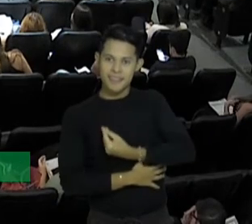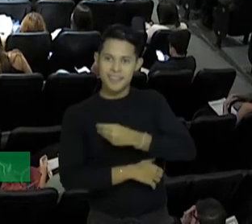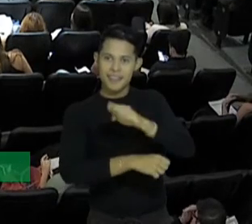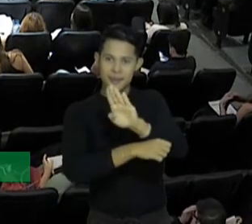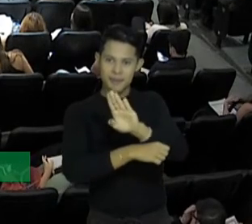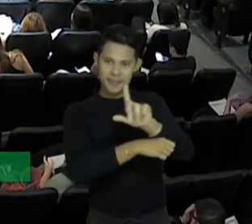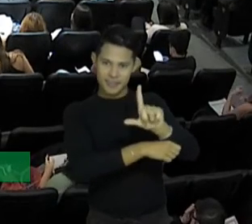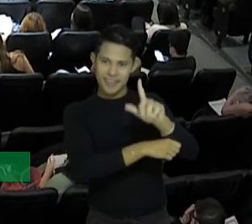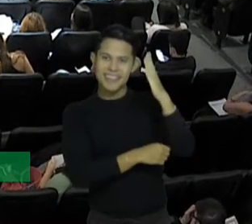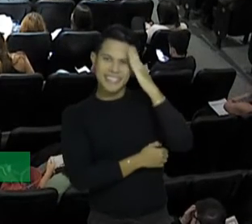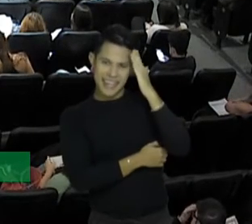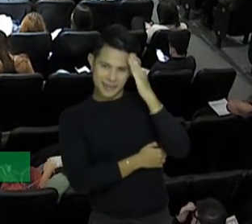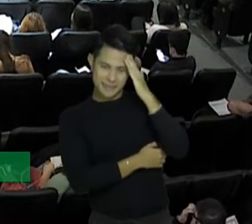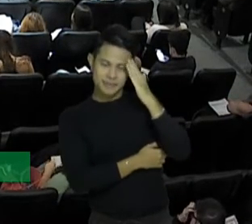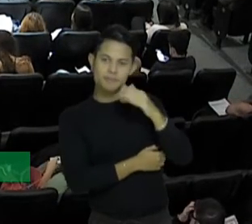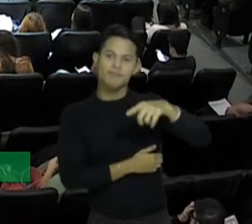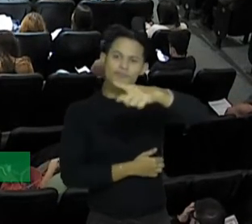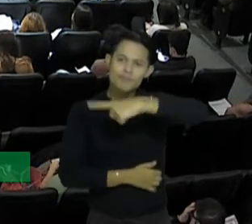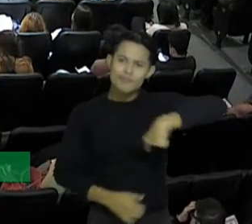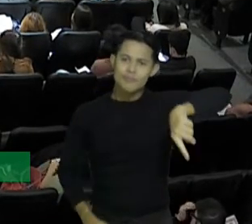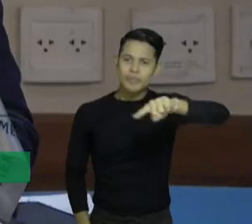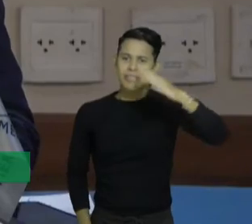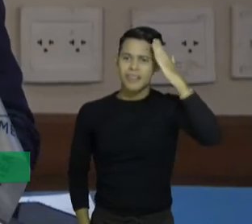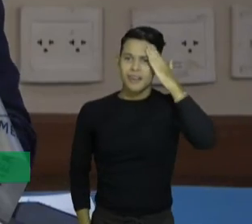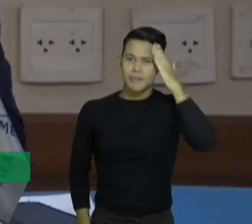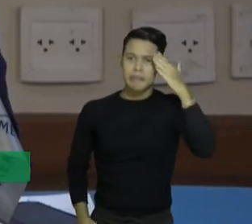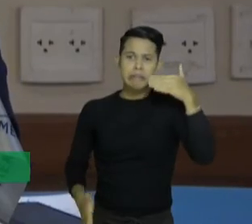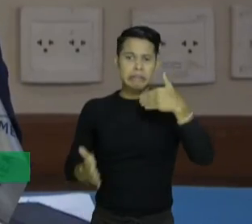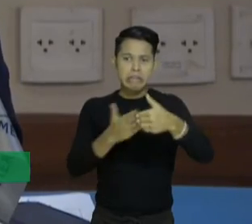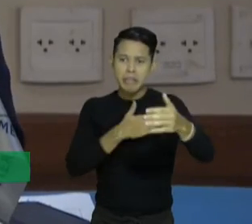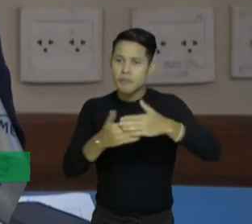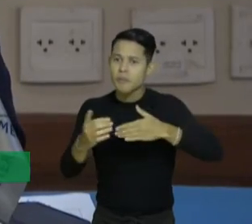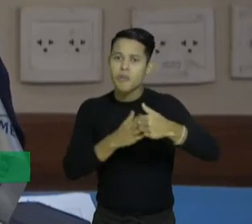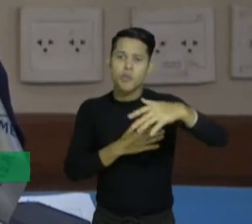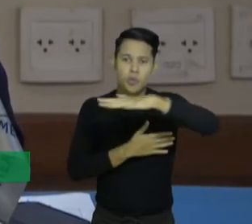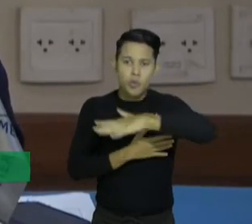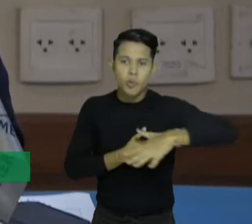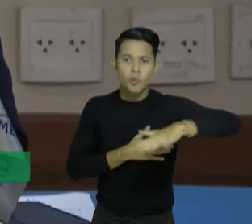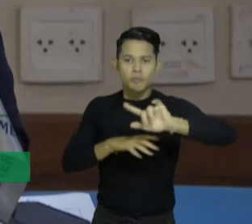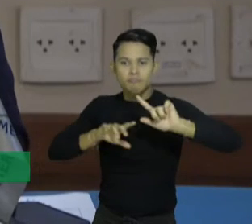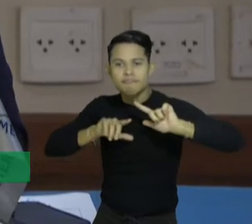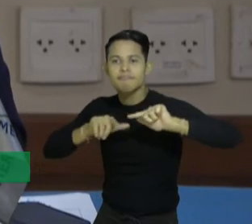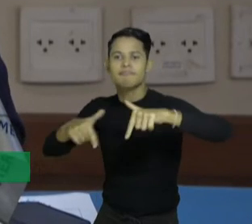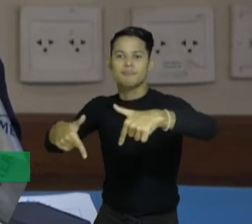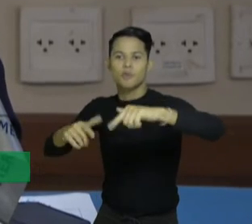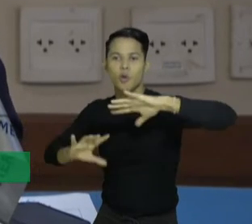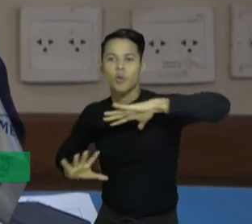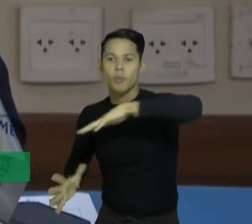fala que não adianta a gente enfrentar a a globalização a internacionalização